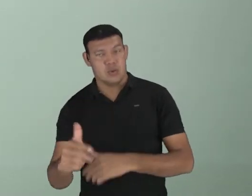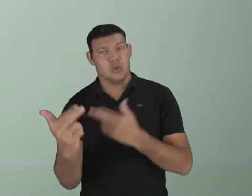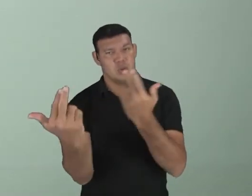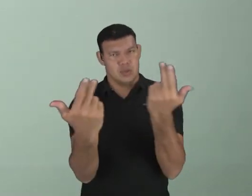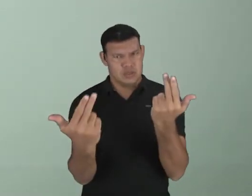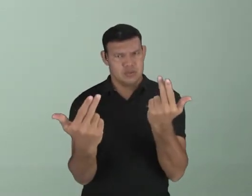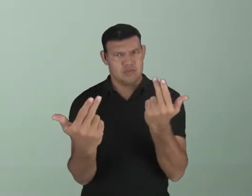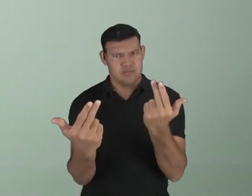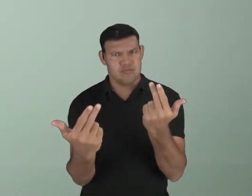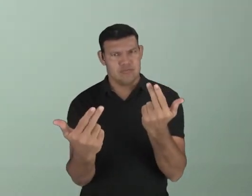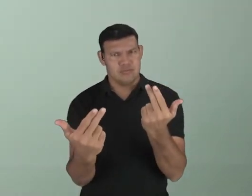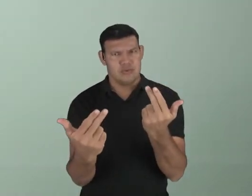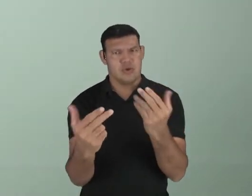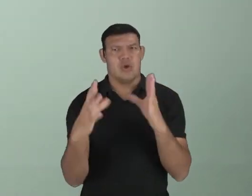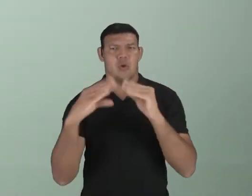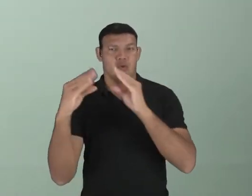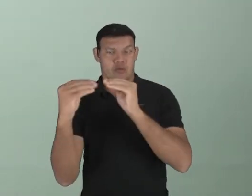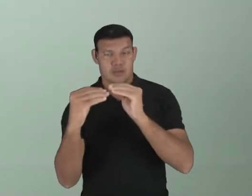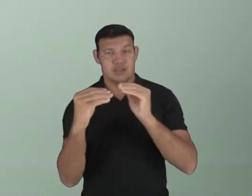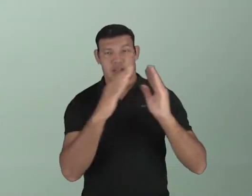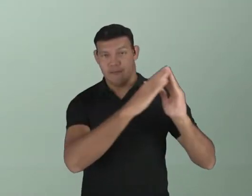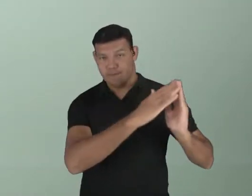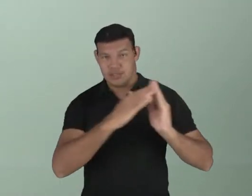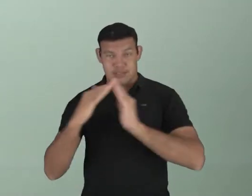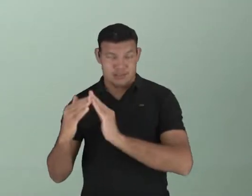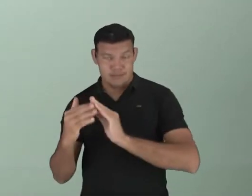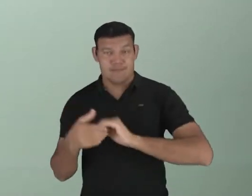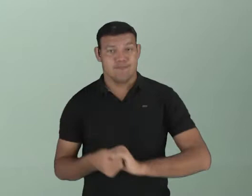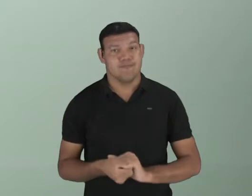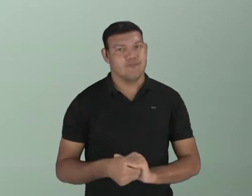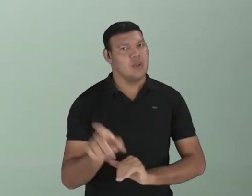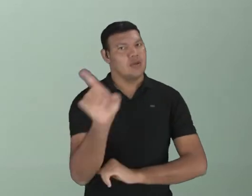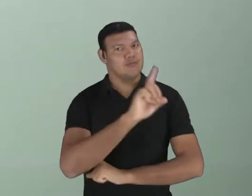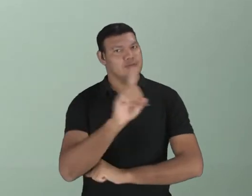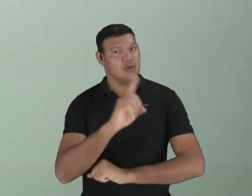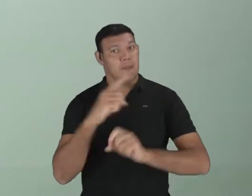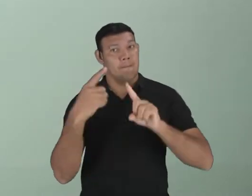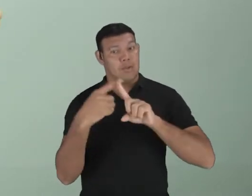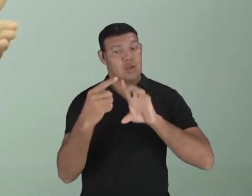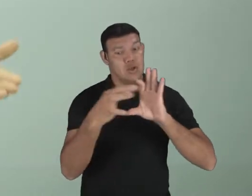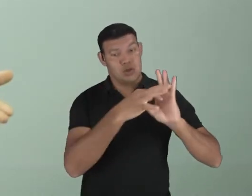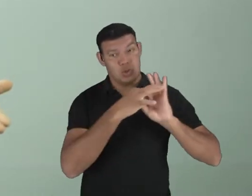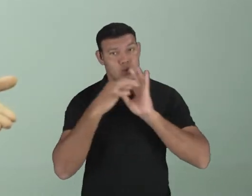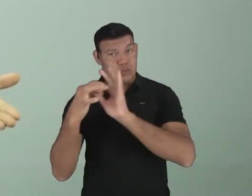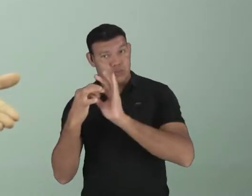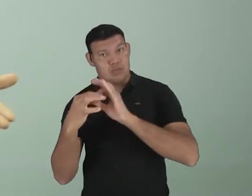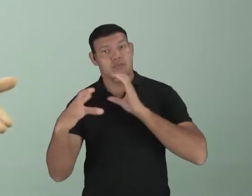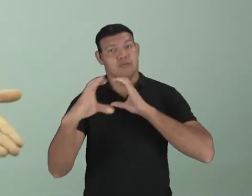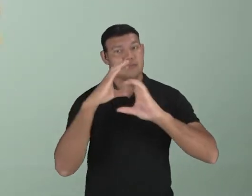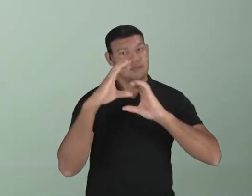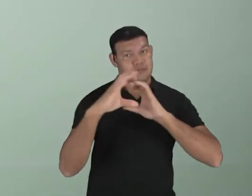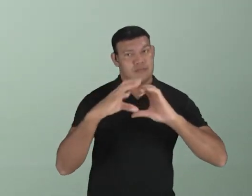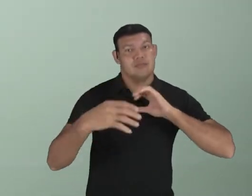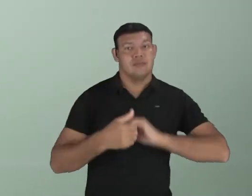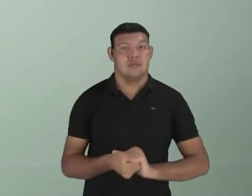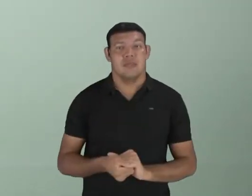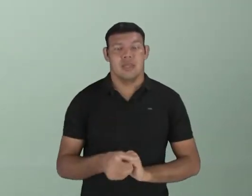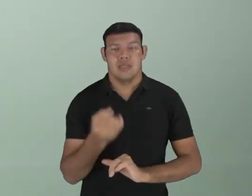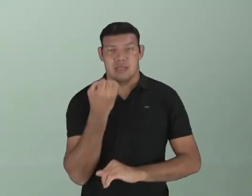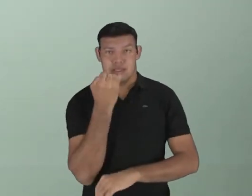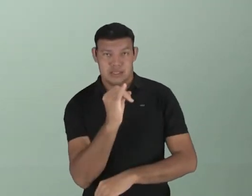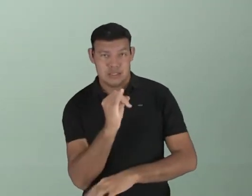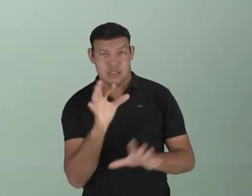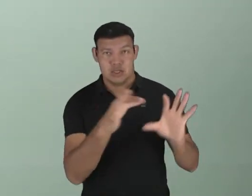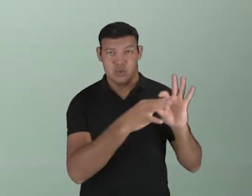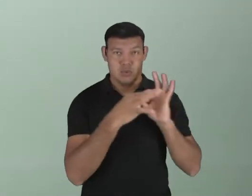da minha casa? A resposta é não. Isso acontece por conta do contexto comunicativo. Se eu estou em